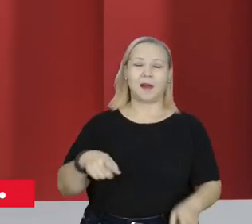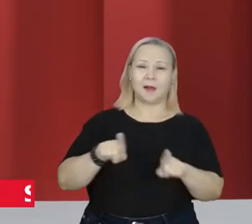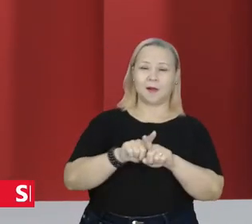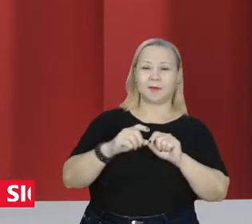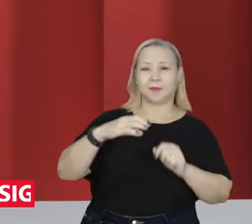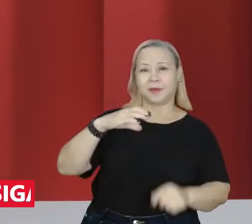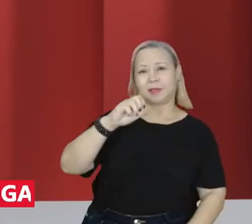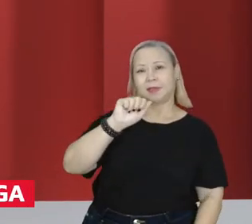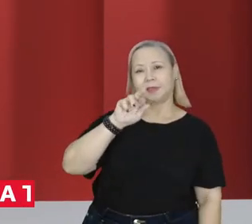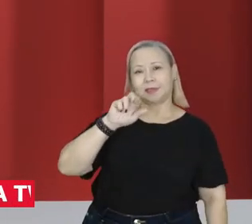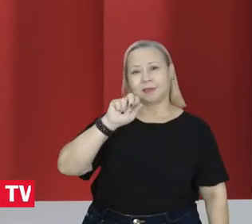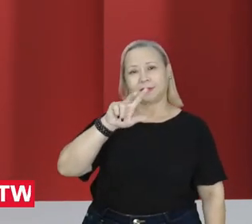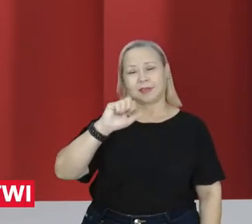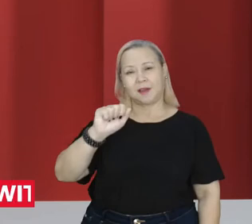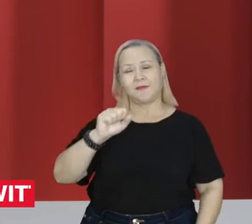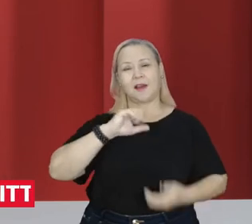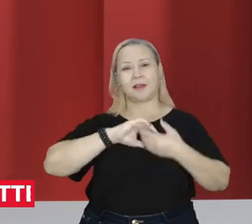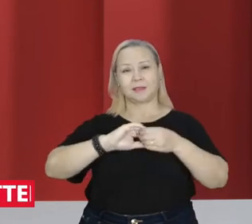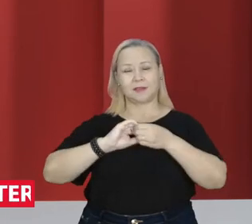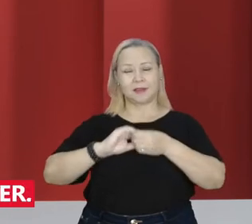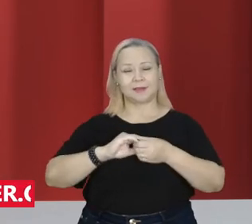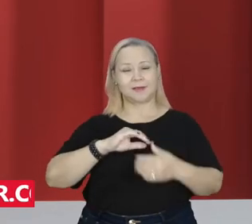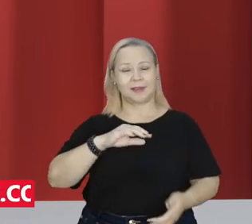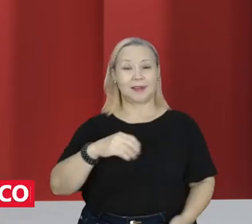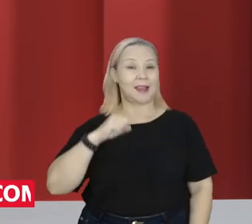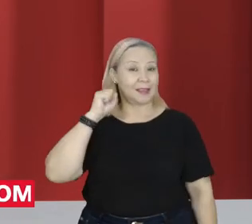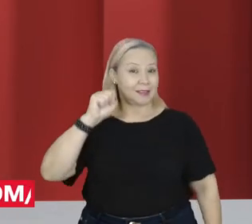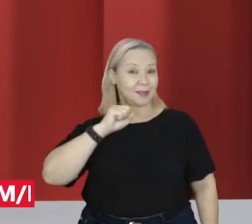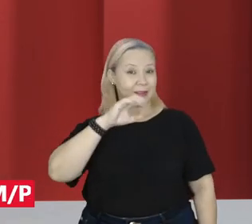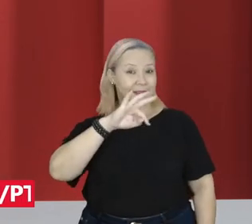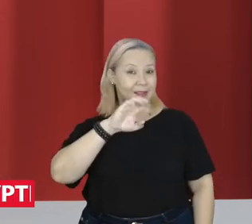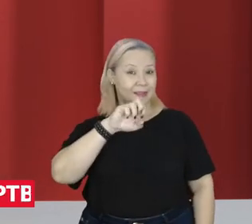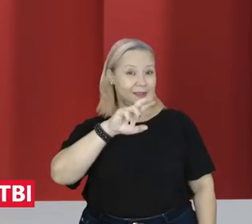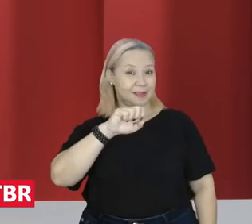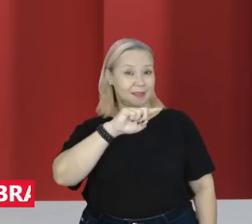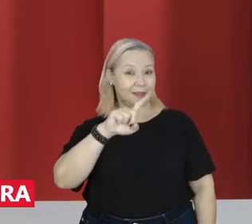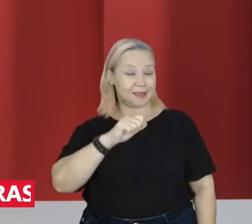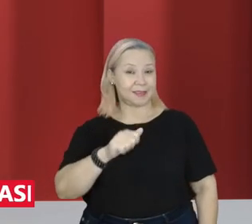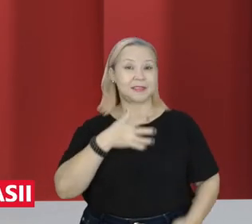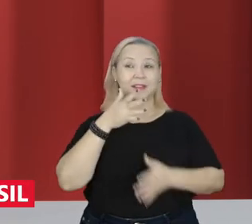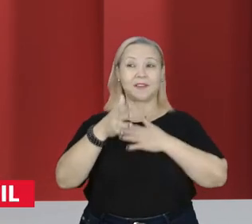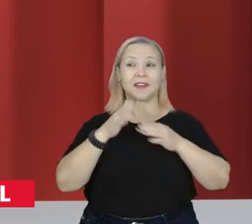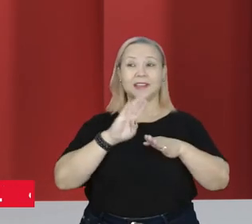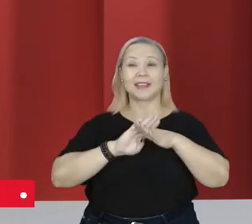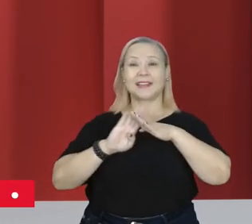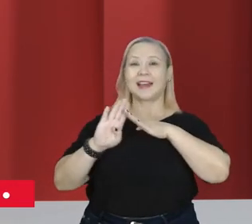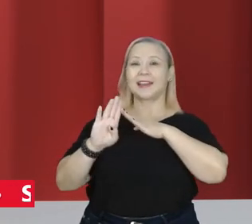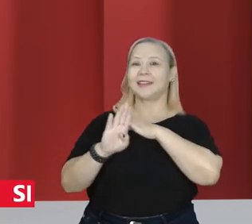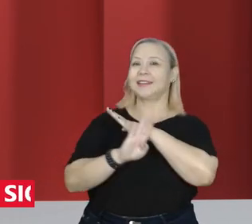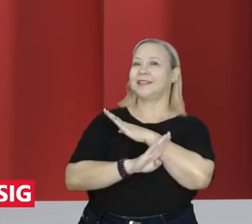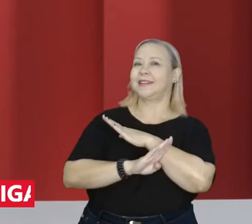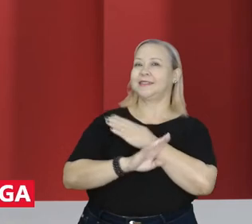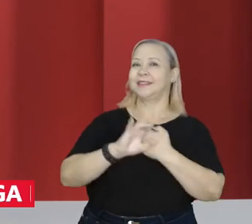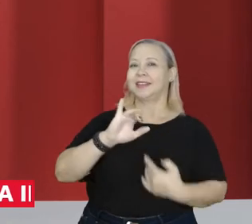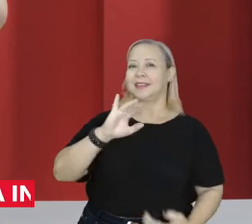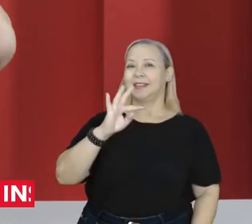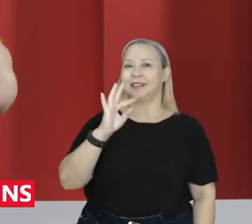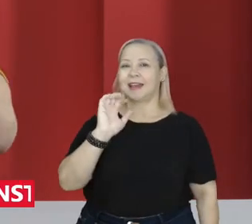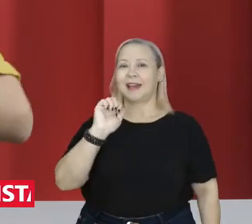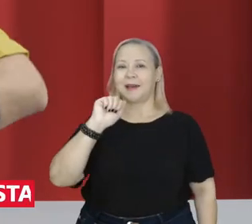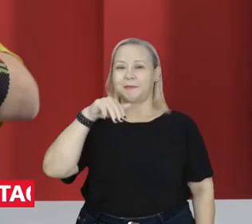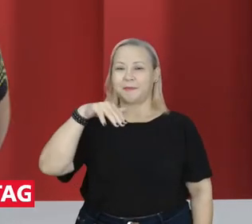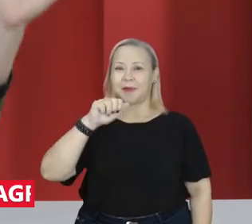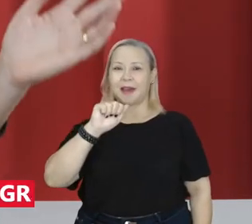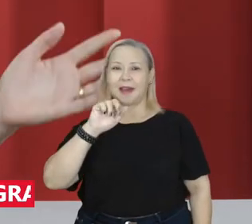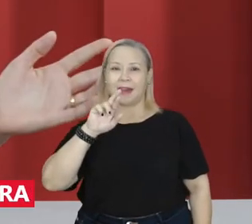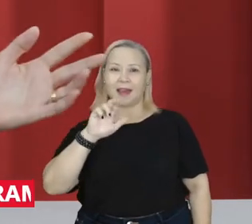a saudação dele, a Tereza Leitão, né, dizendo que ele é da ilha de Itamaracá. Eu não sabia disso, Paulo Carvalho, porque você sempre manda um beijo